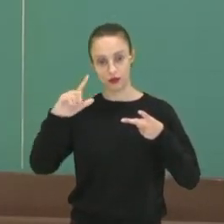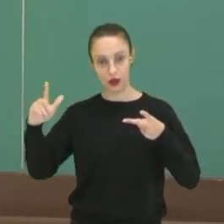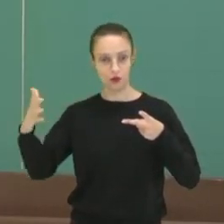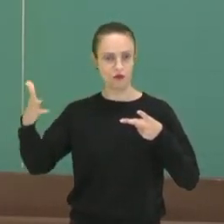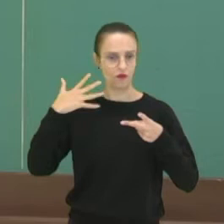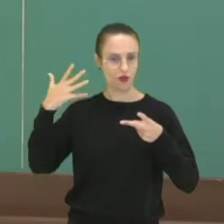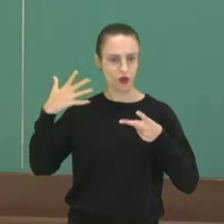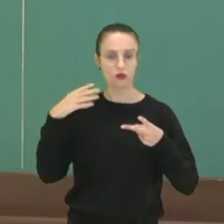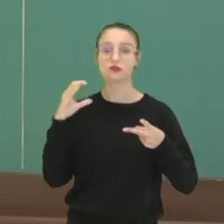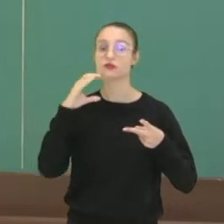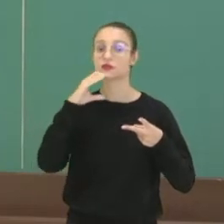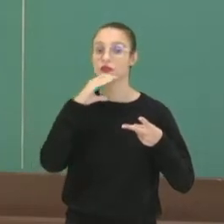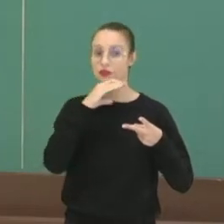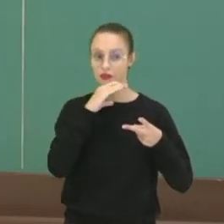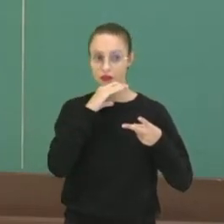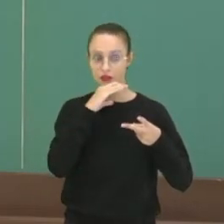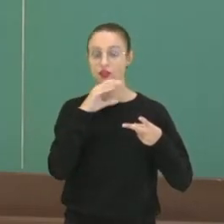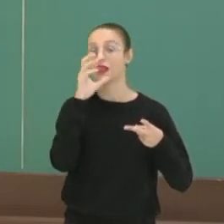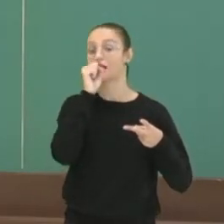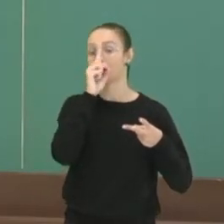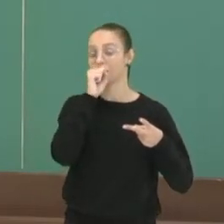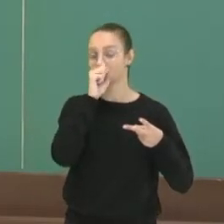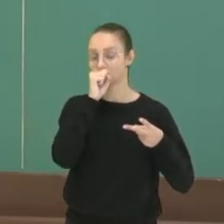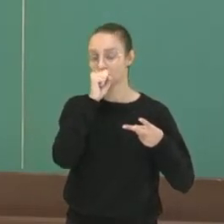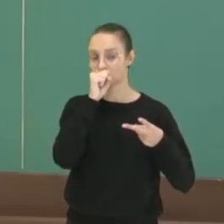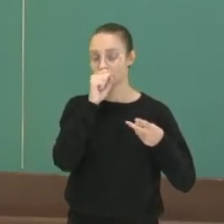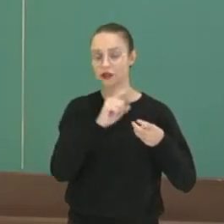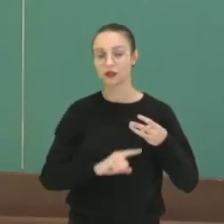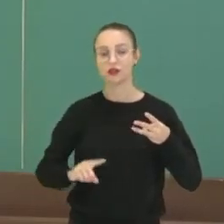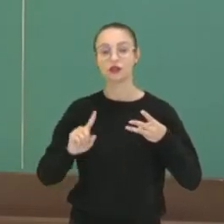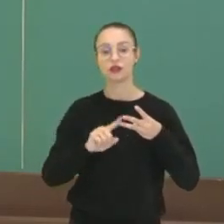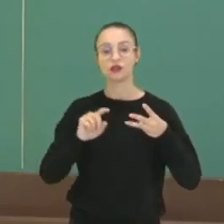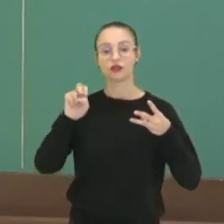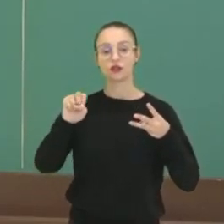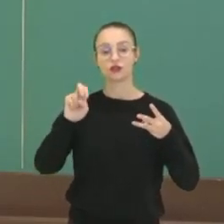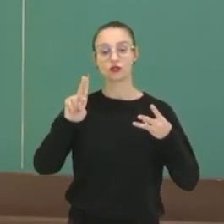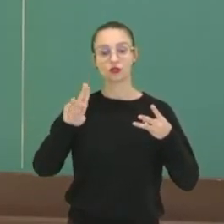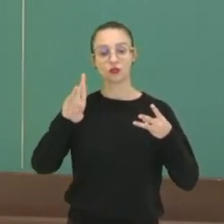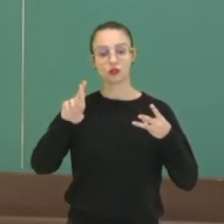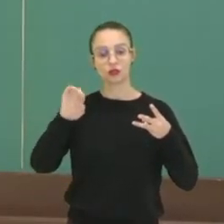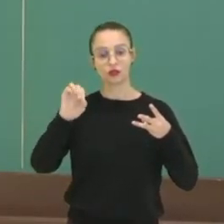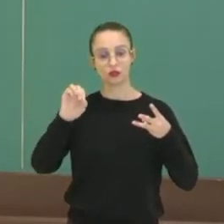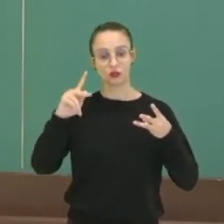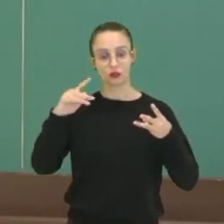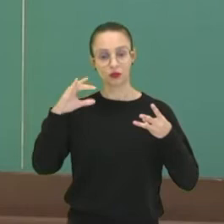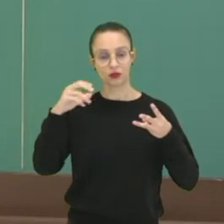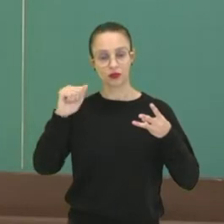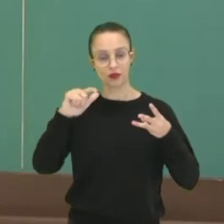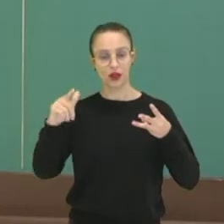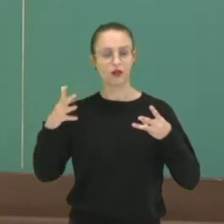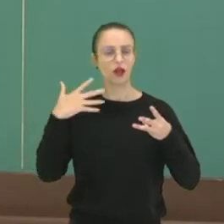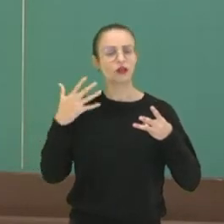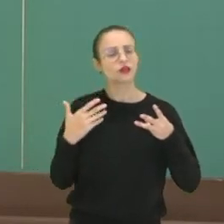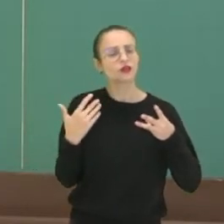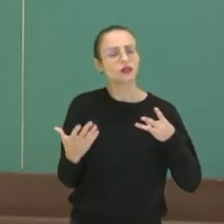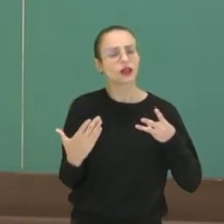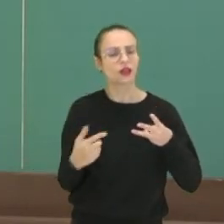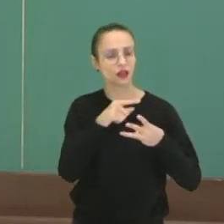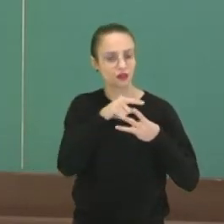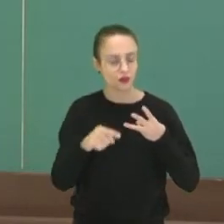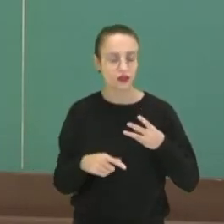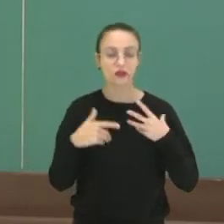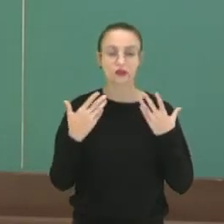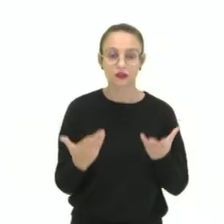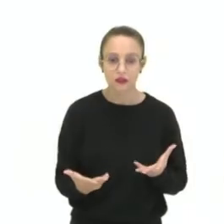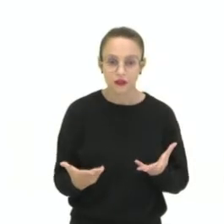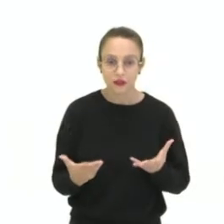quentes, né, esses que estão em laranja, e o subtropical com verões mais amenos, mais suaves. Então,